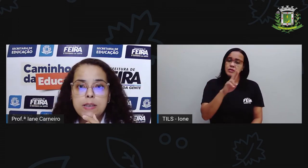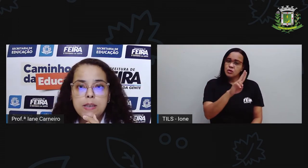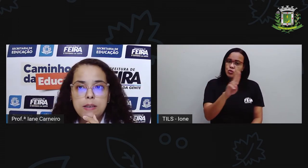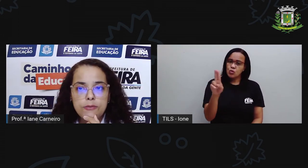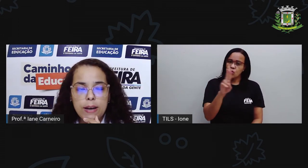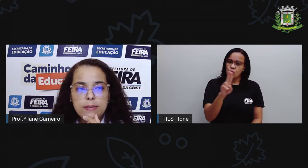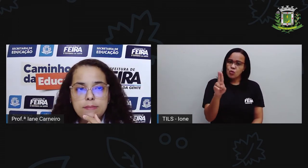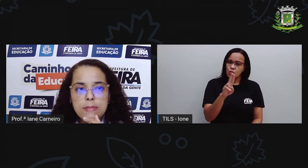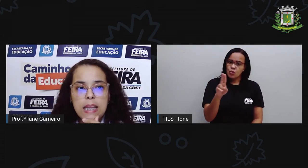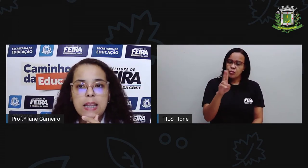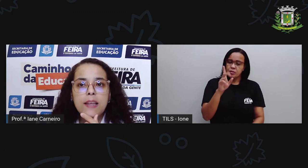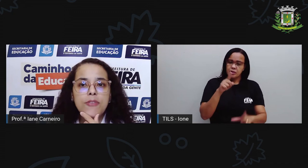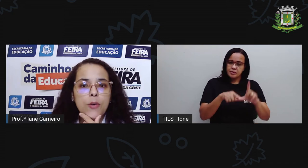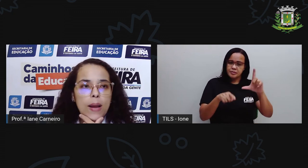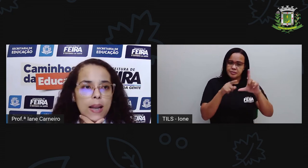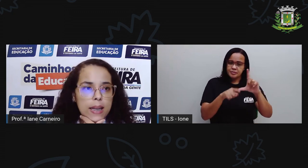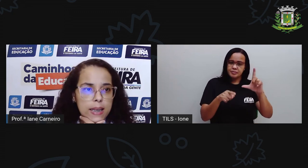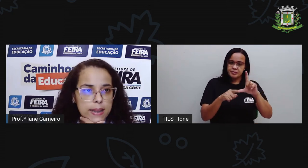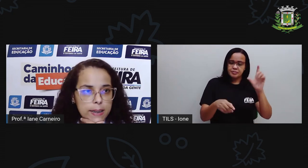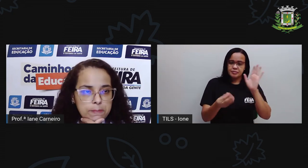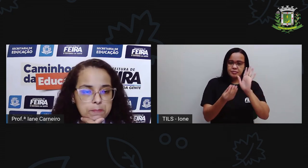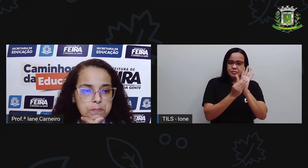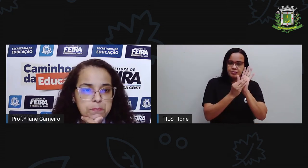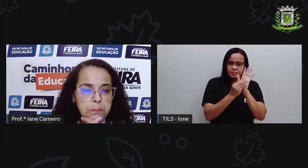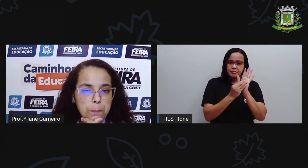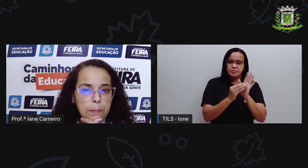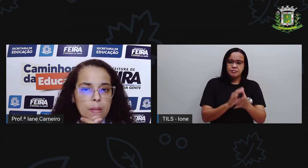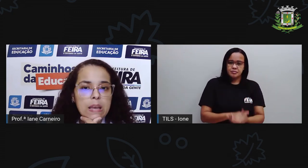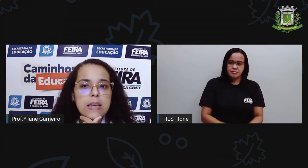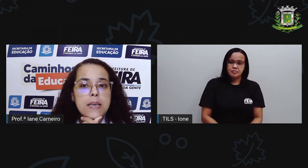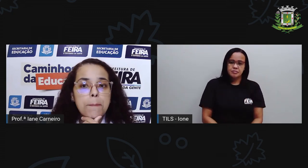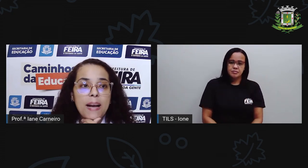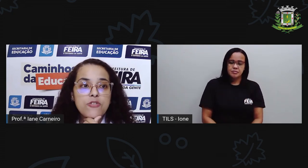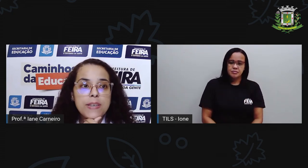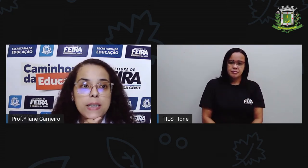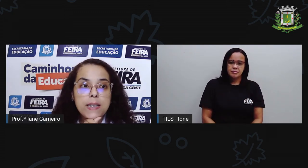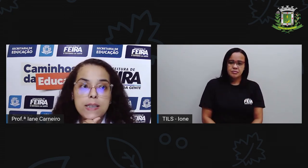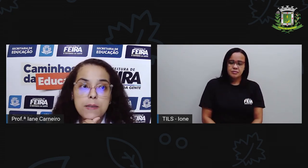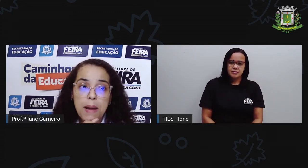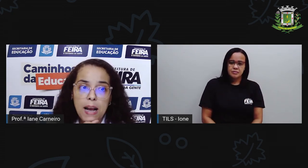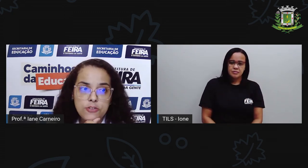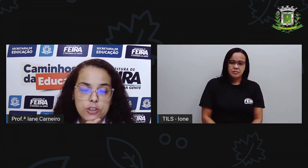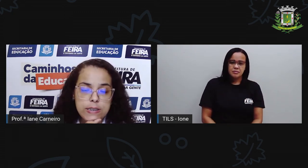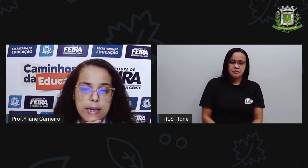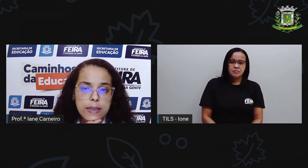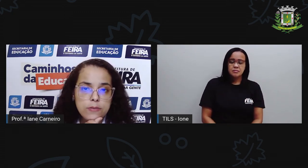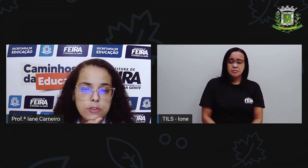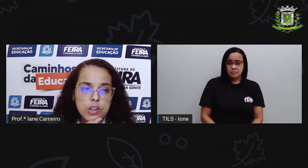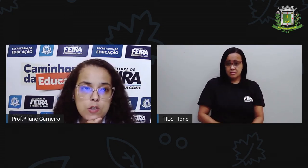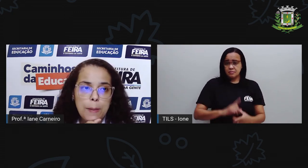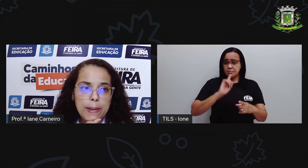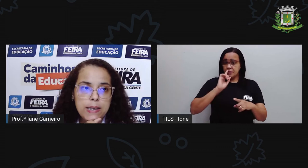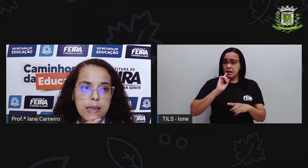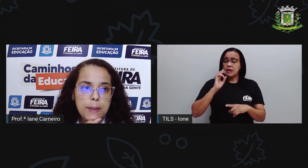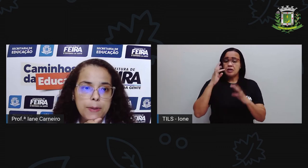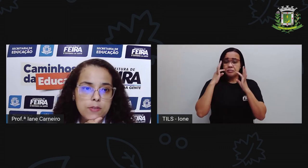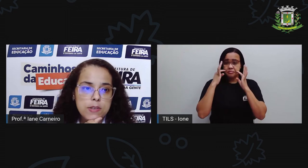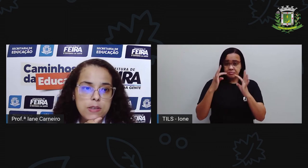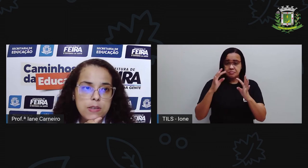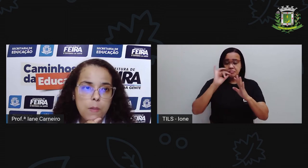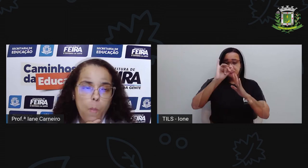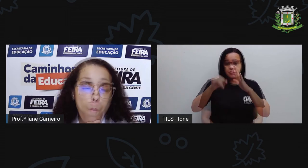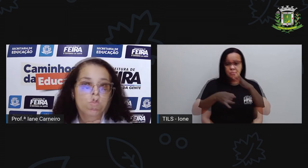com letra cursiva tenta e ver qual é a letra E aí embaixo vai ter três imagens Tá certo deixa só